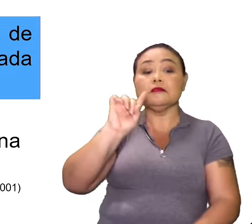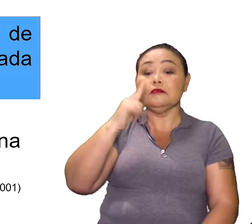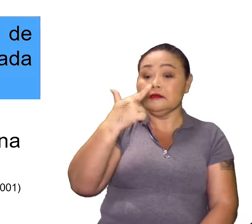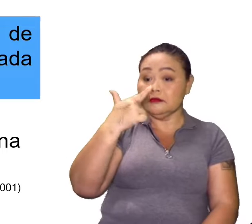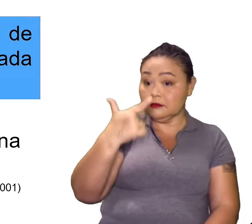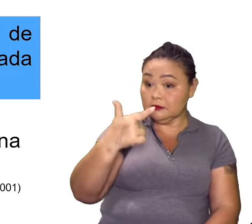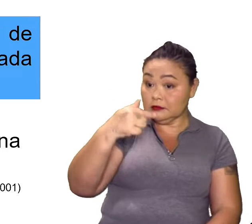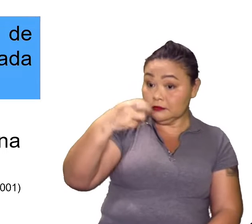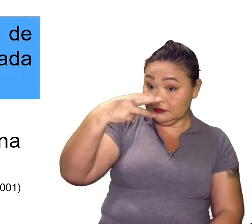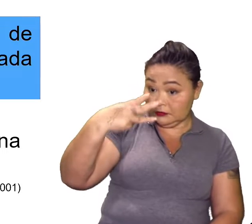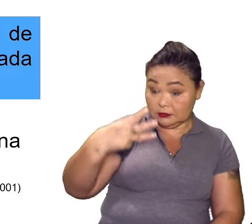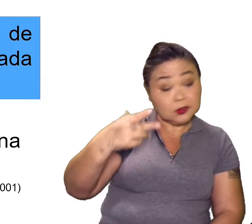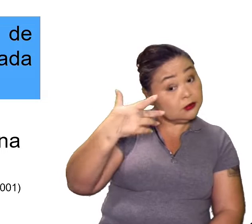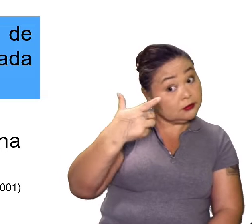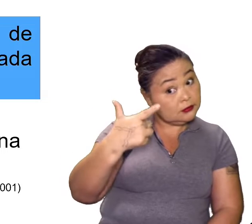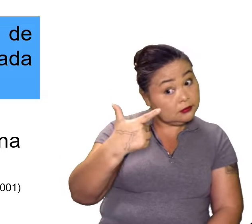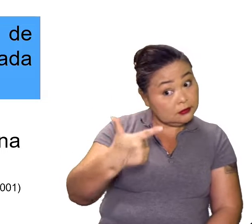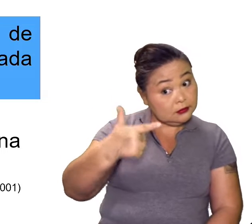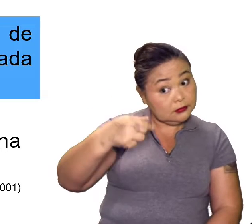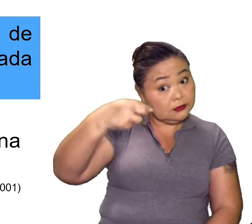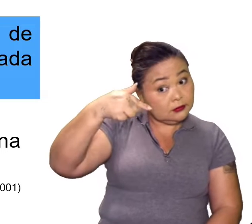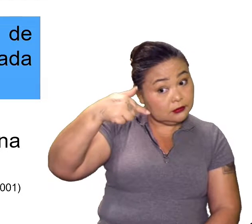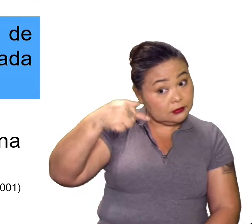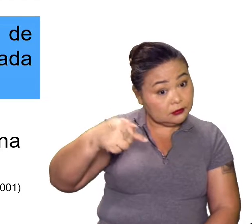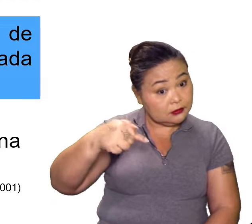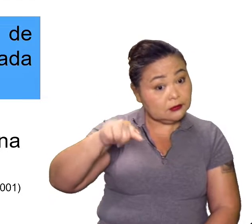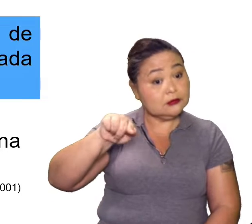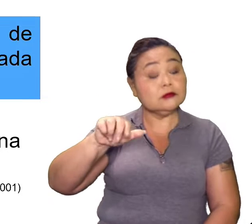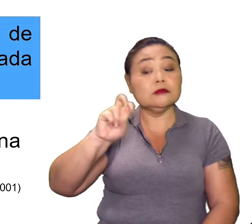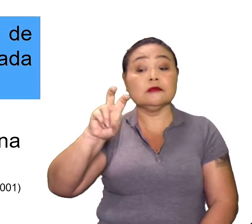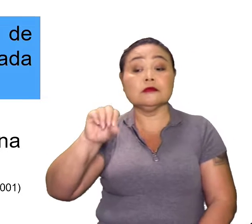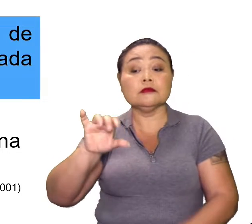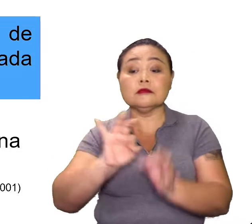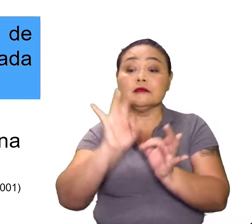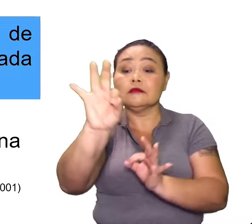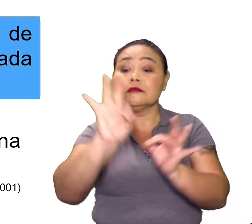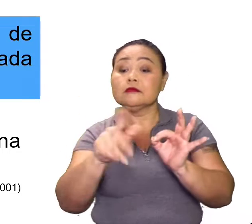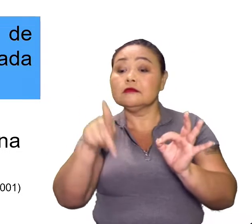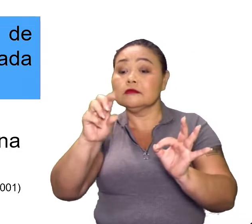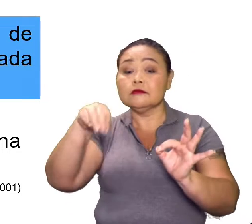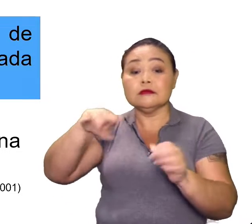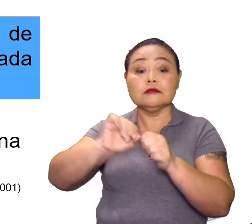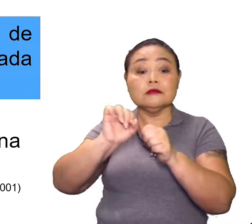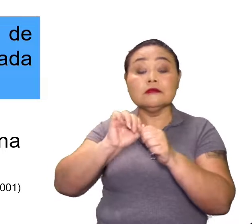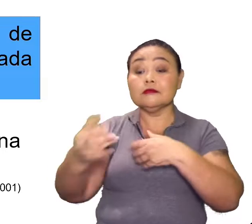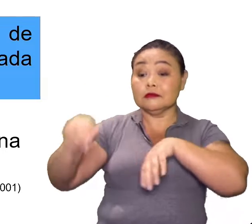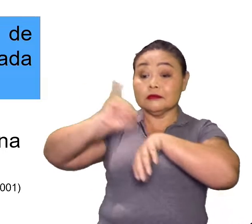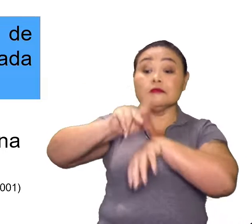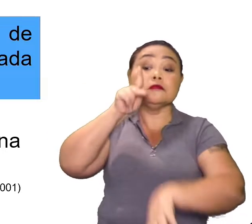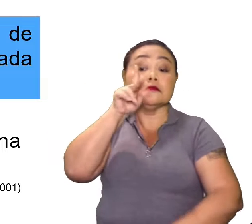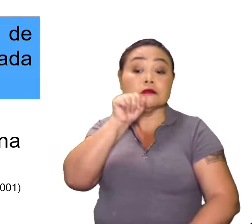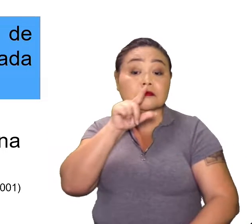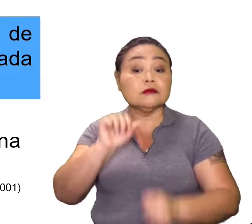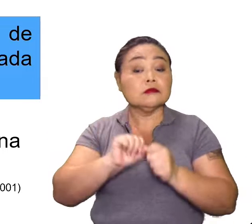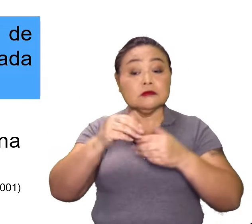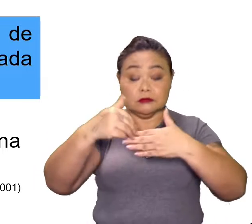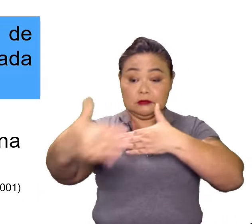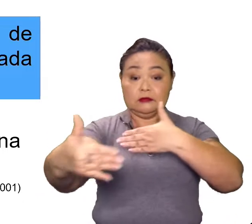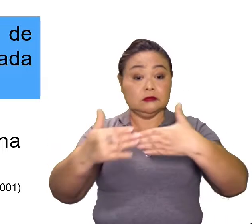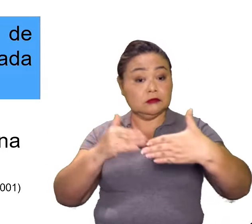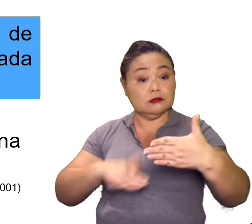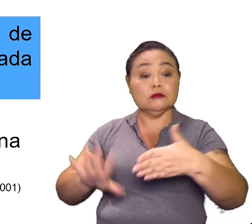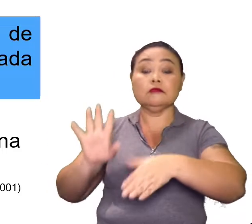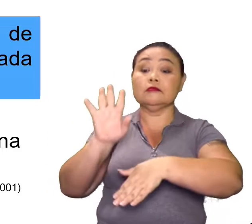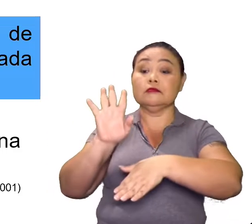237.590 quilômetros quadrados. Sua capital, Porto Velho, certo? Que nós comentamos com vocês, e está às margens